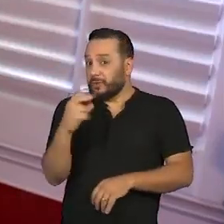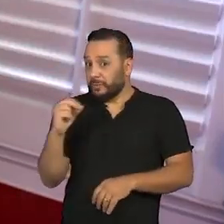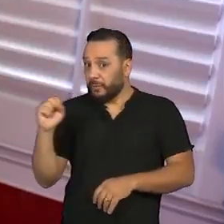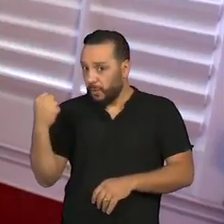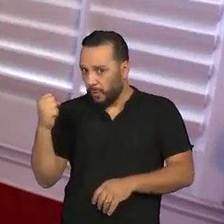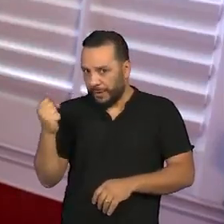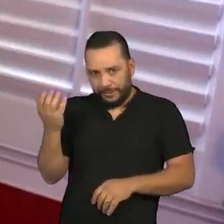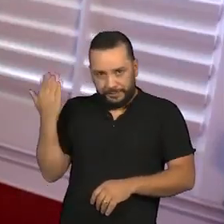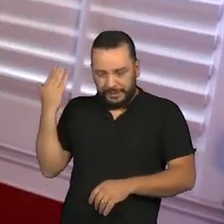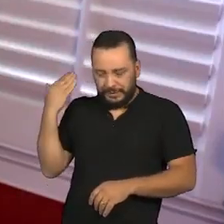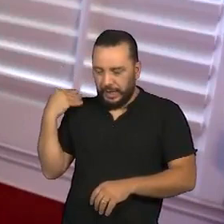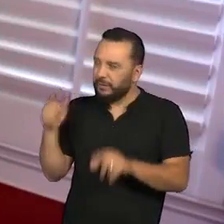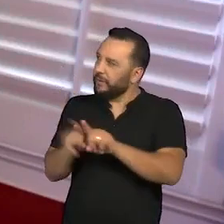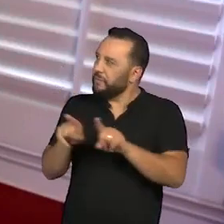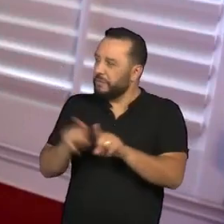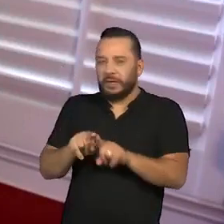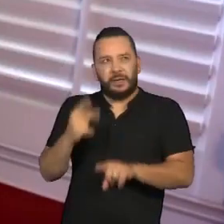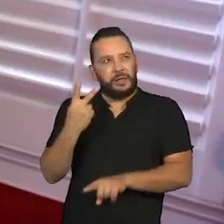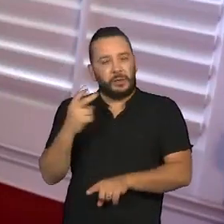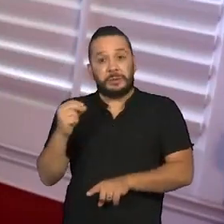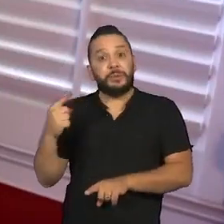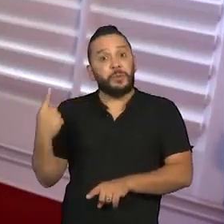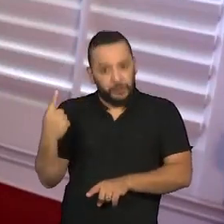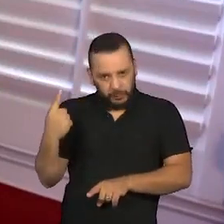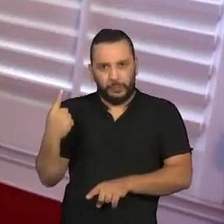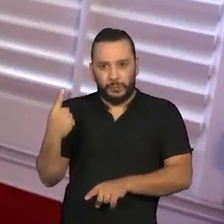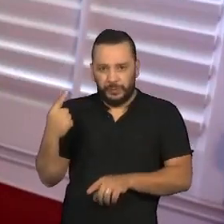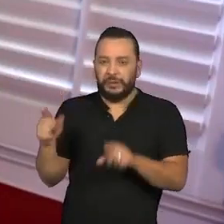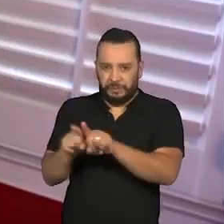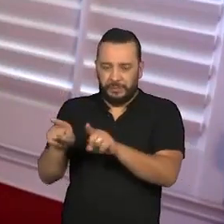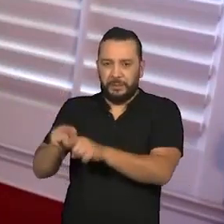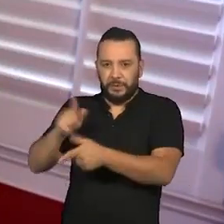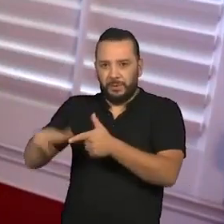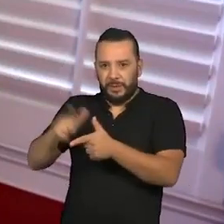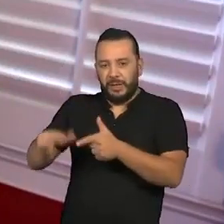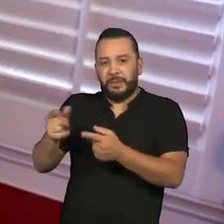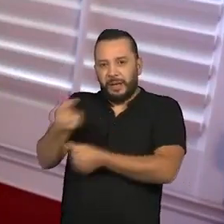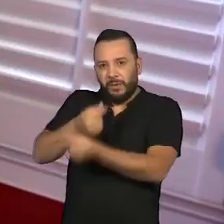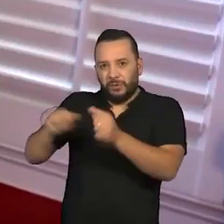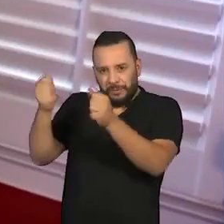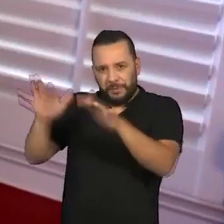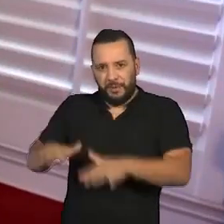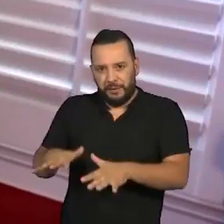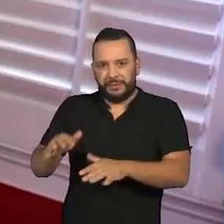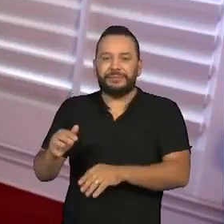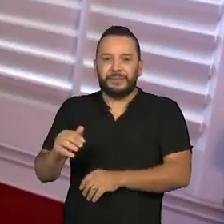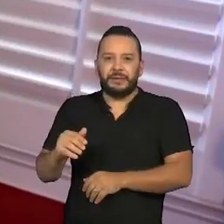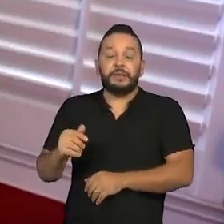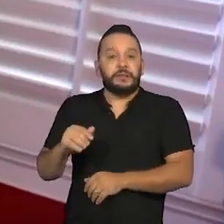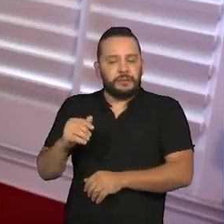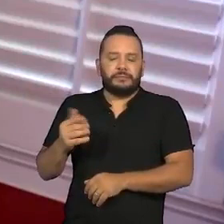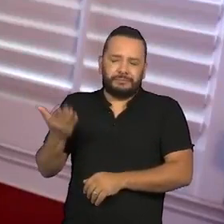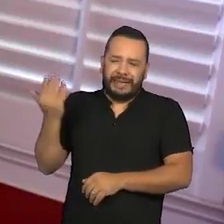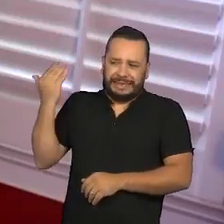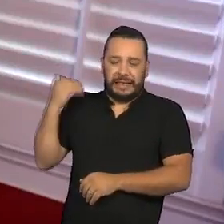a diferença do que aconteceu em 2001, inclusive, até voltando a